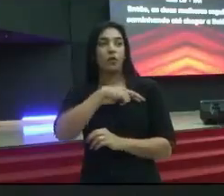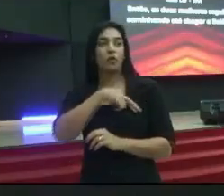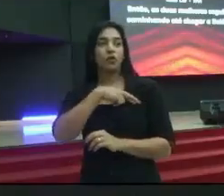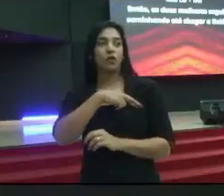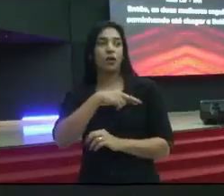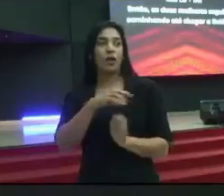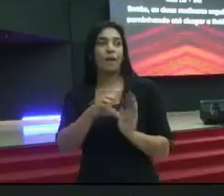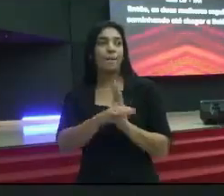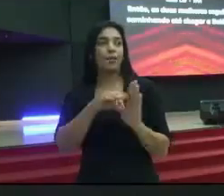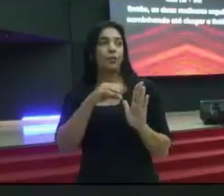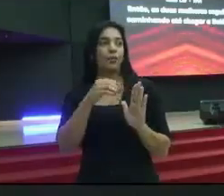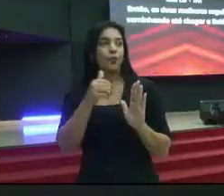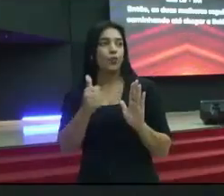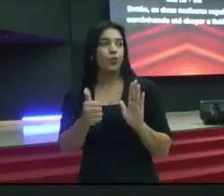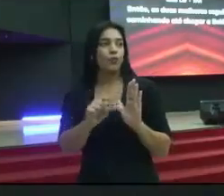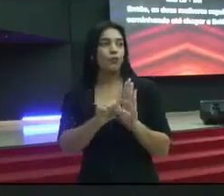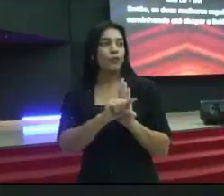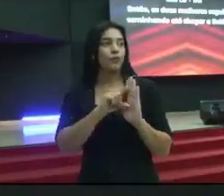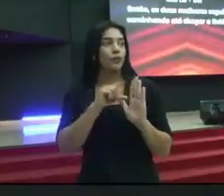19.